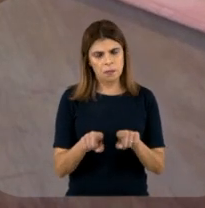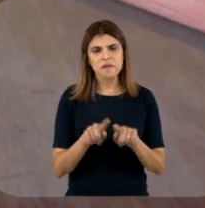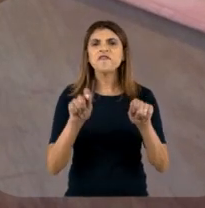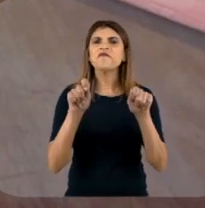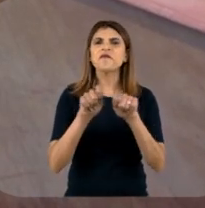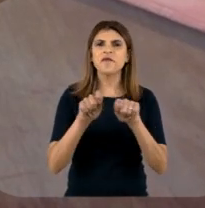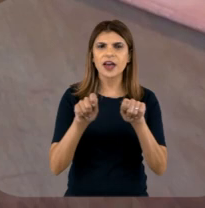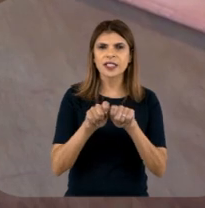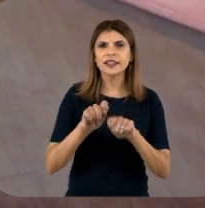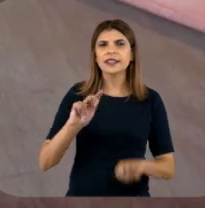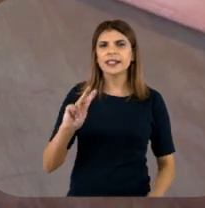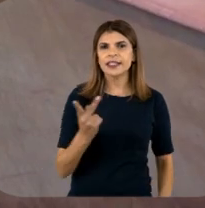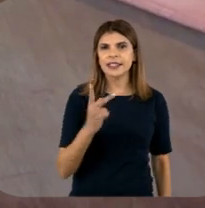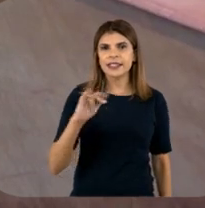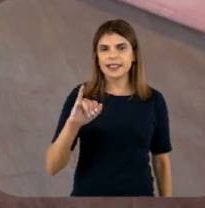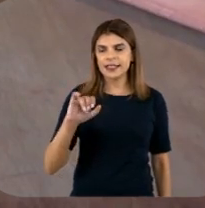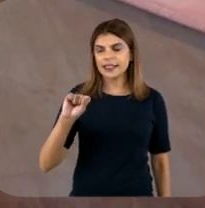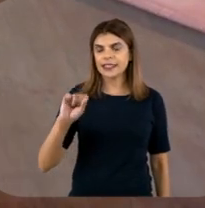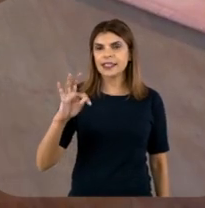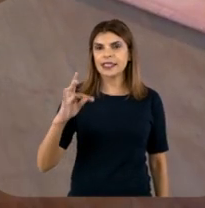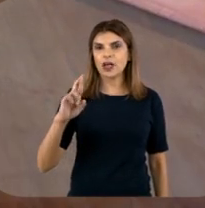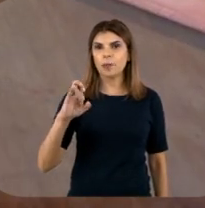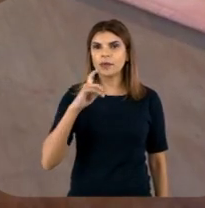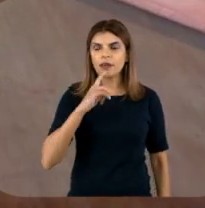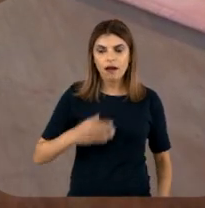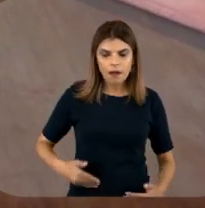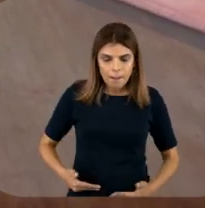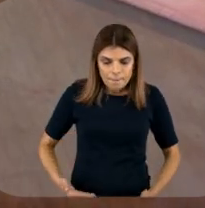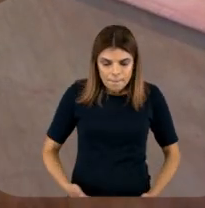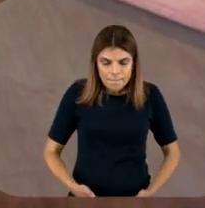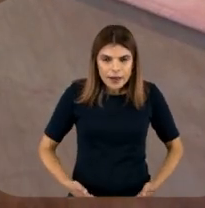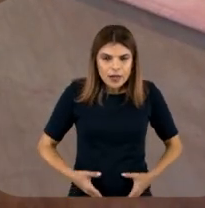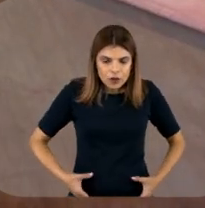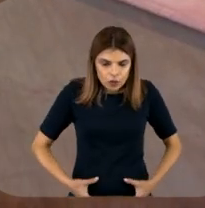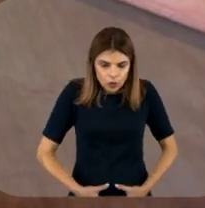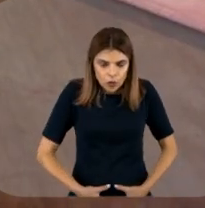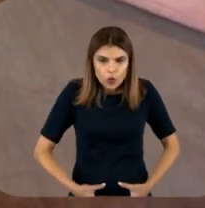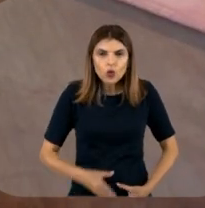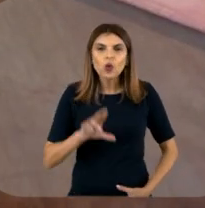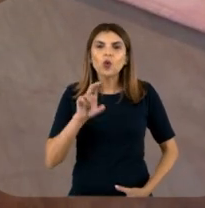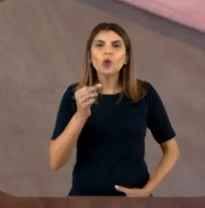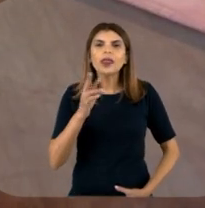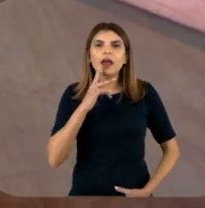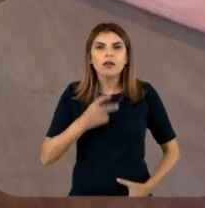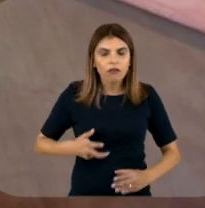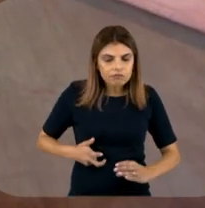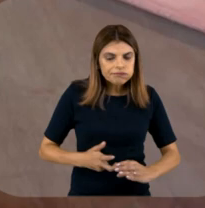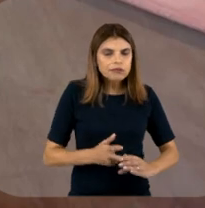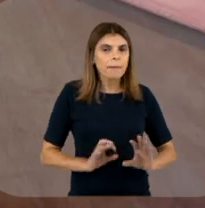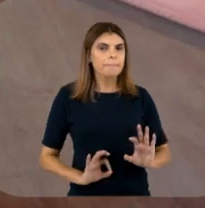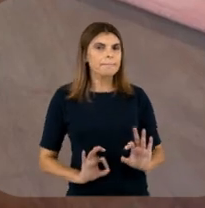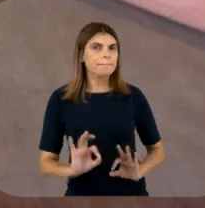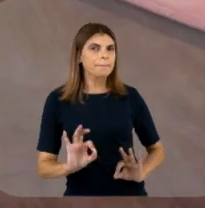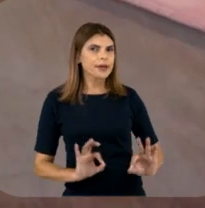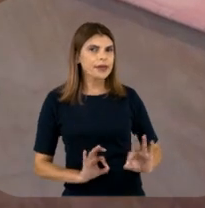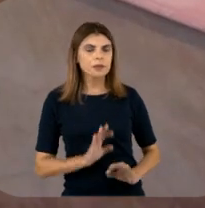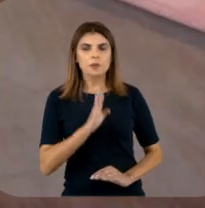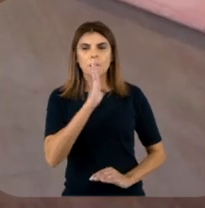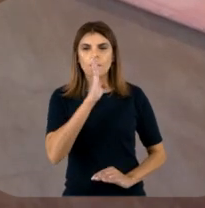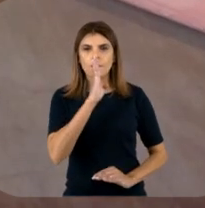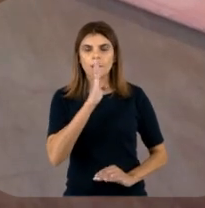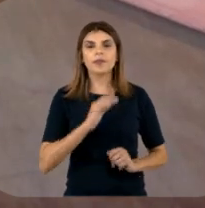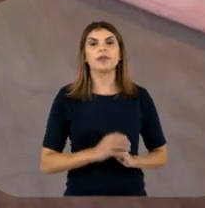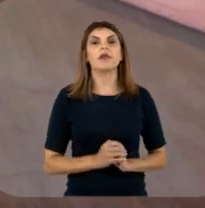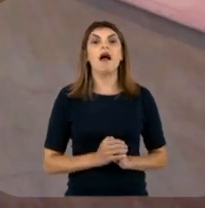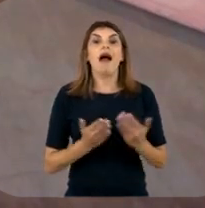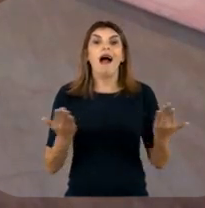Aqui já foi feito também a esterometria, então a gente sabe até onde vai o nosso fundo uterino. A gente para a cânula, ela fica